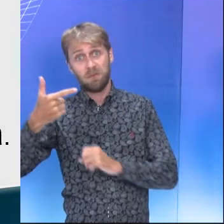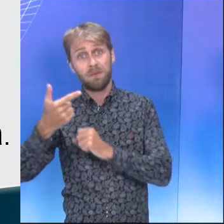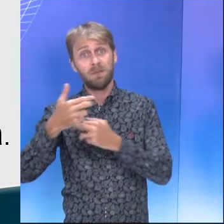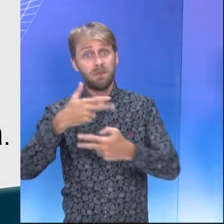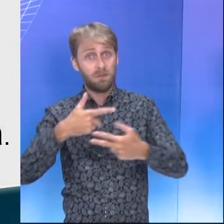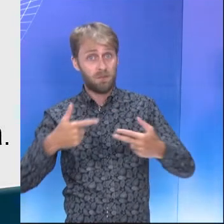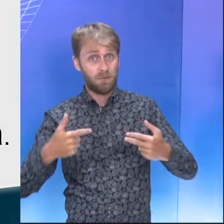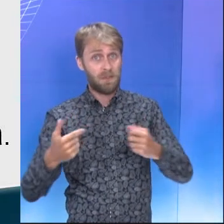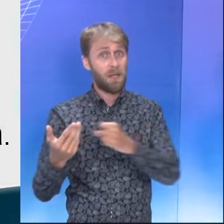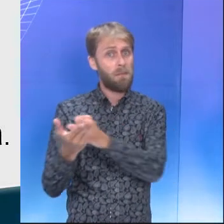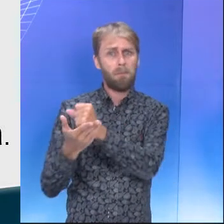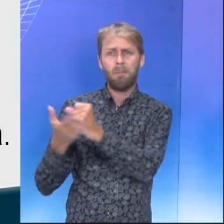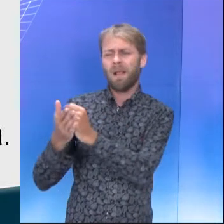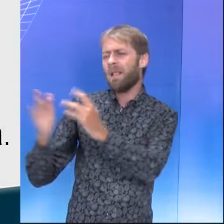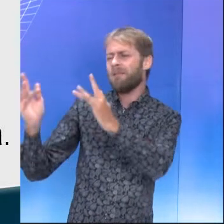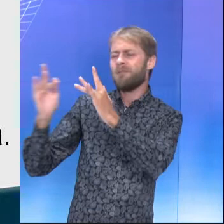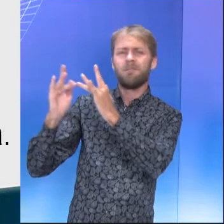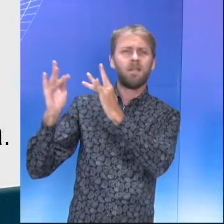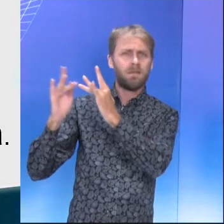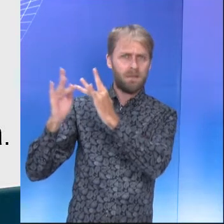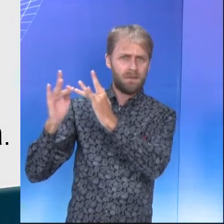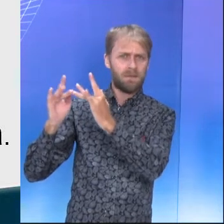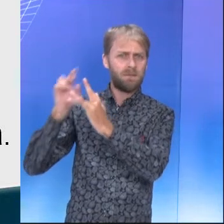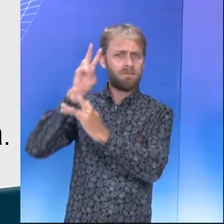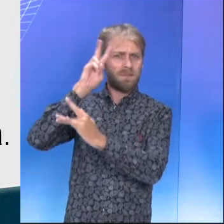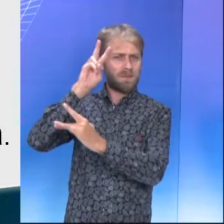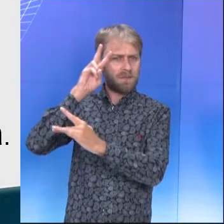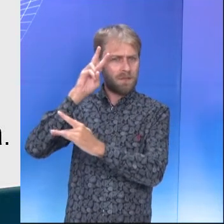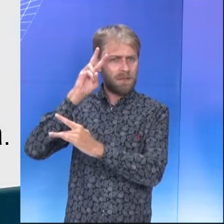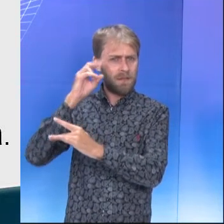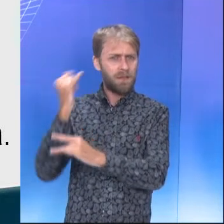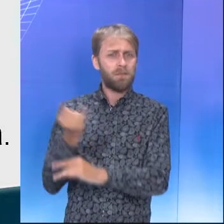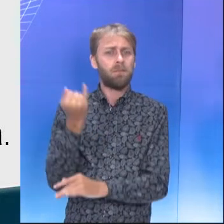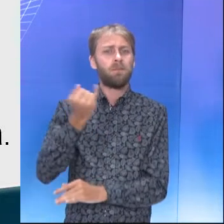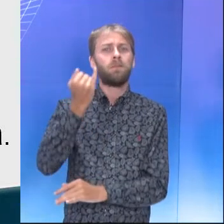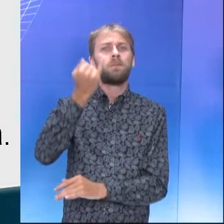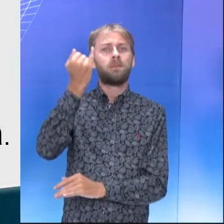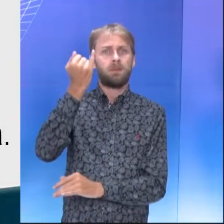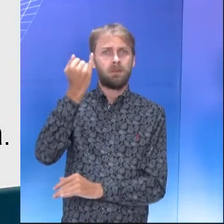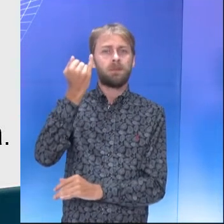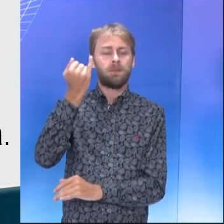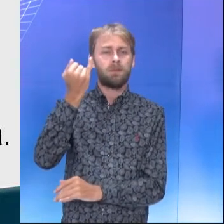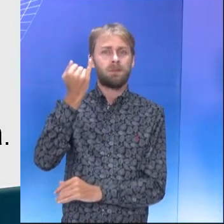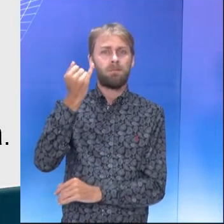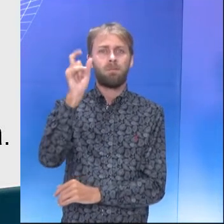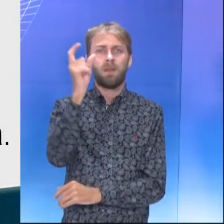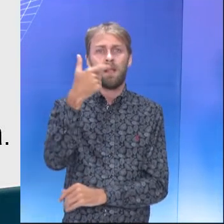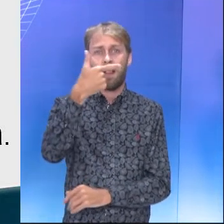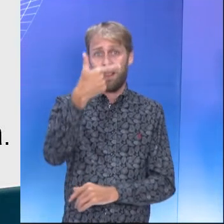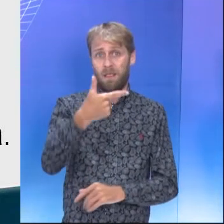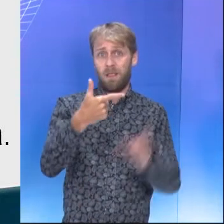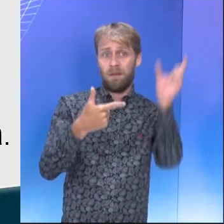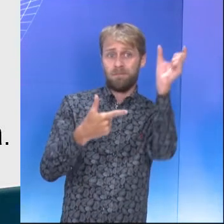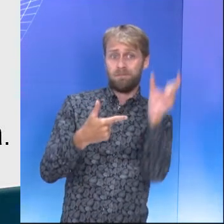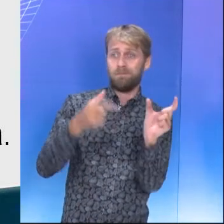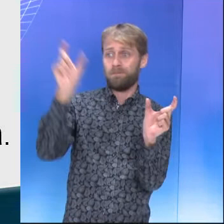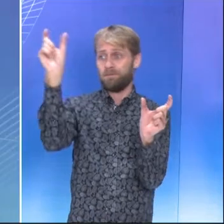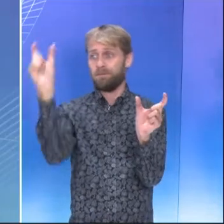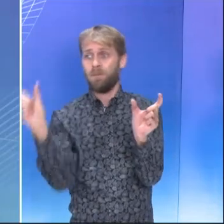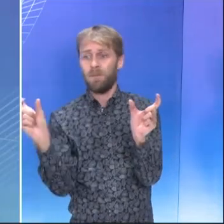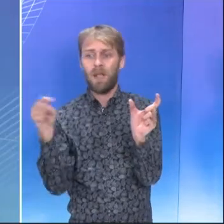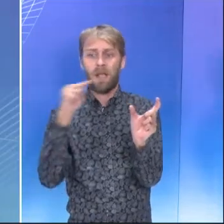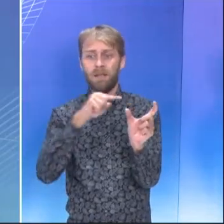básicos, vinculação histórica fundamental de duas categorias importantes